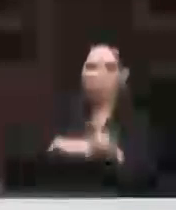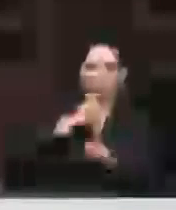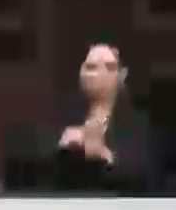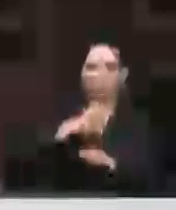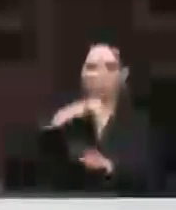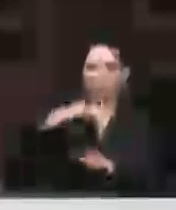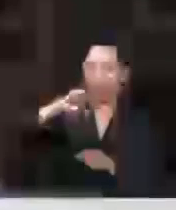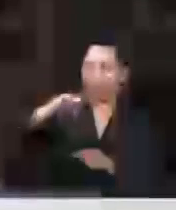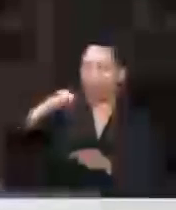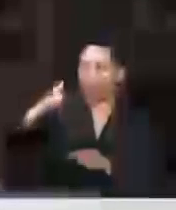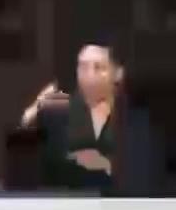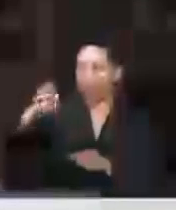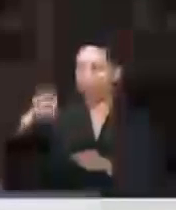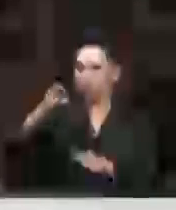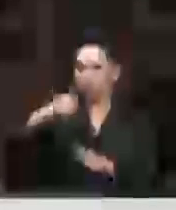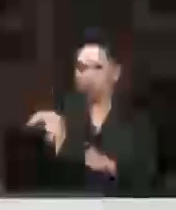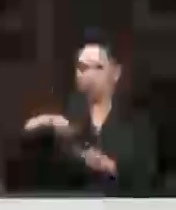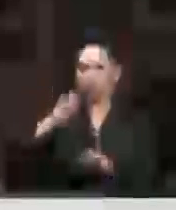Janeiro.